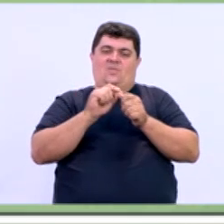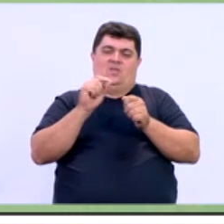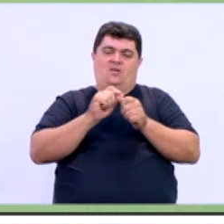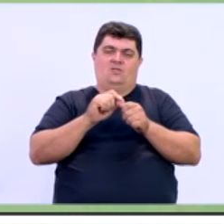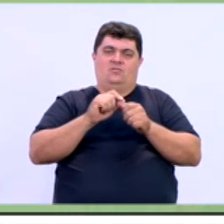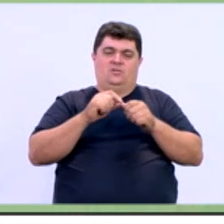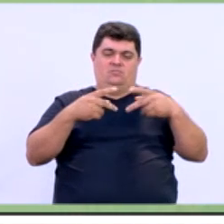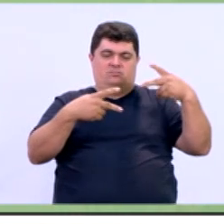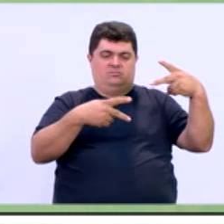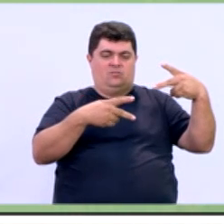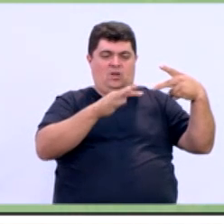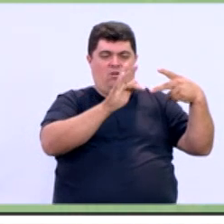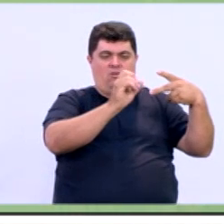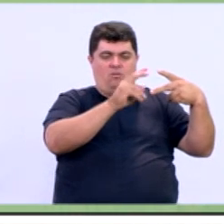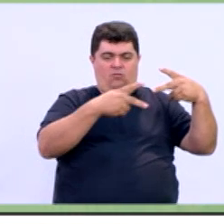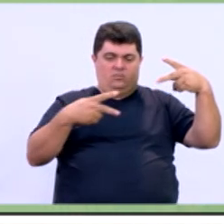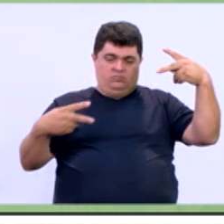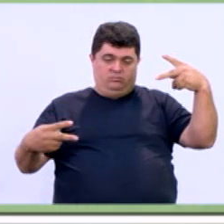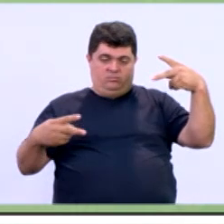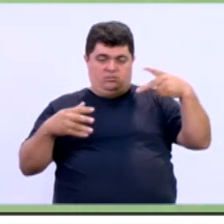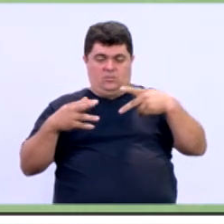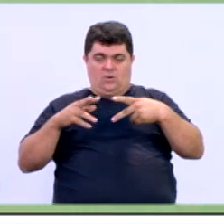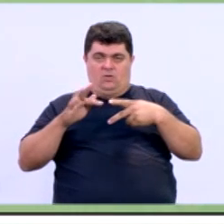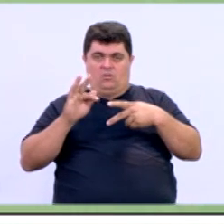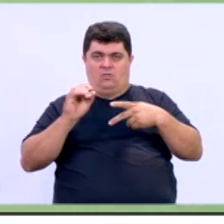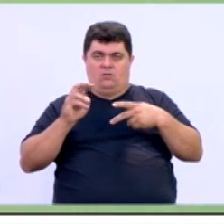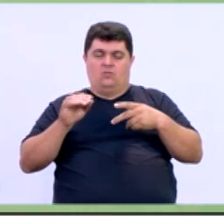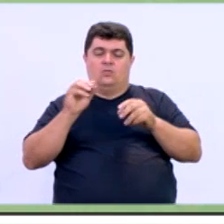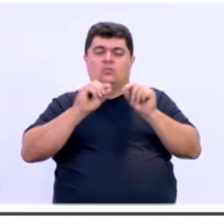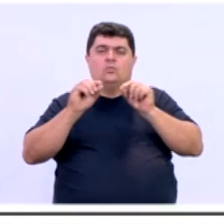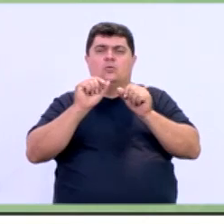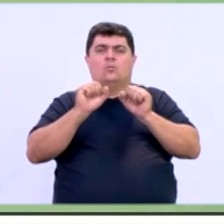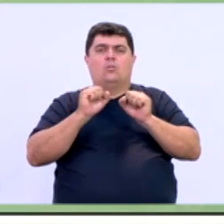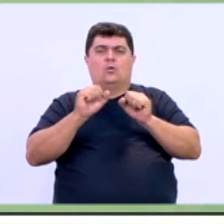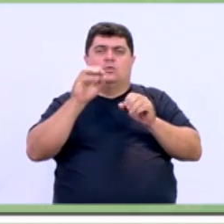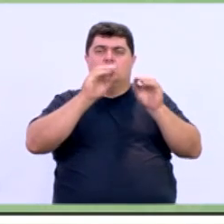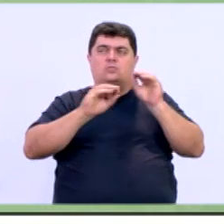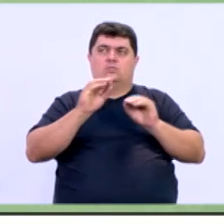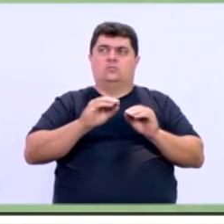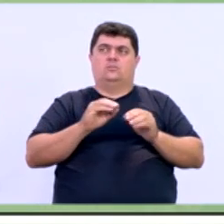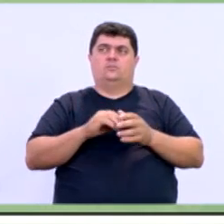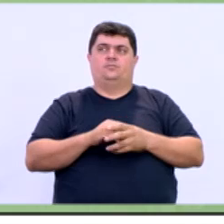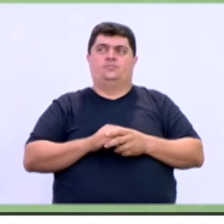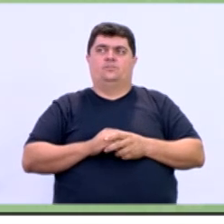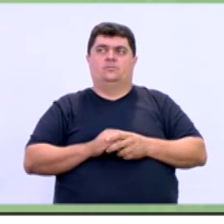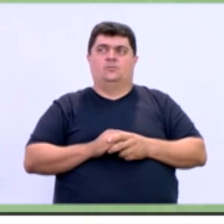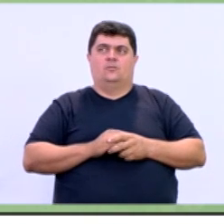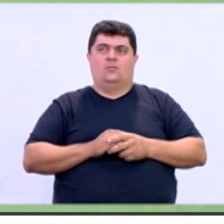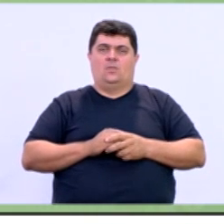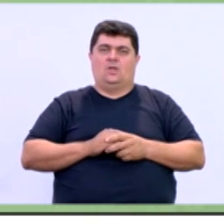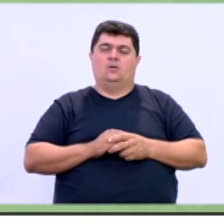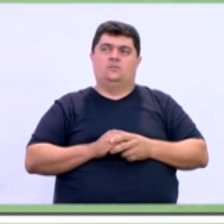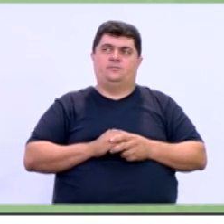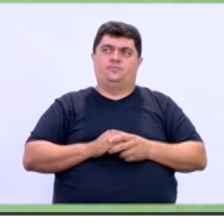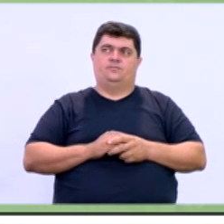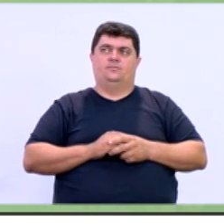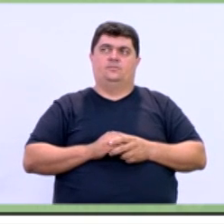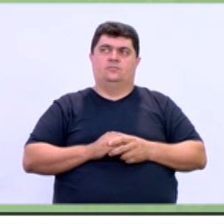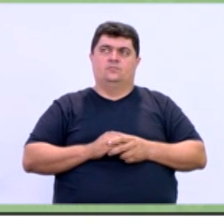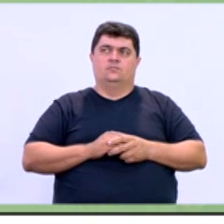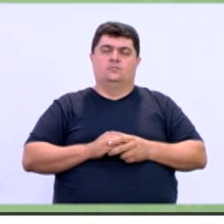uso. Mas o que eu posso colocar, então, dentro de um formulário? As próximas tags que nós vamos